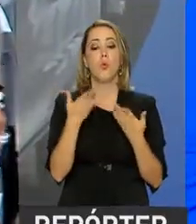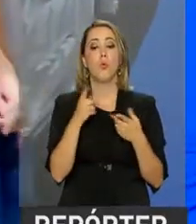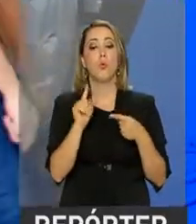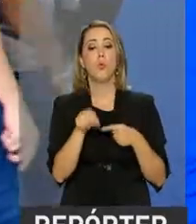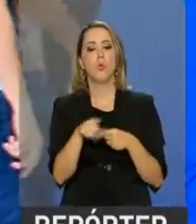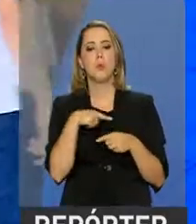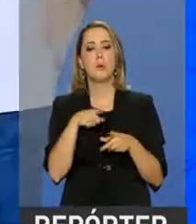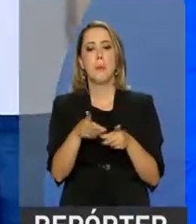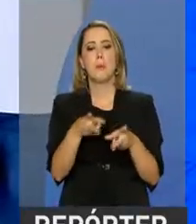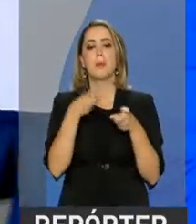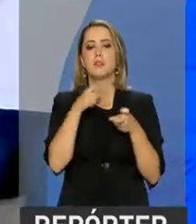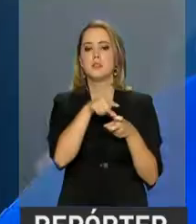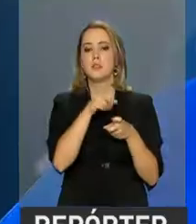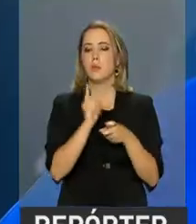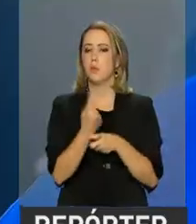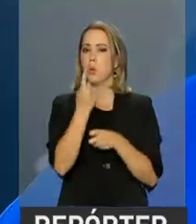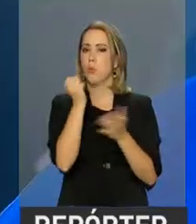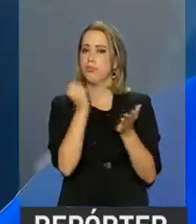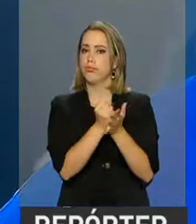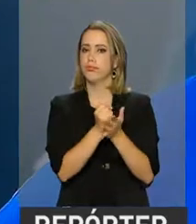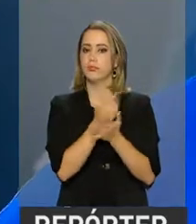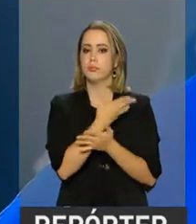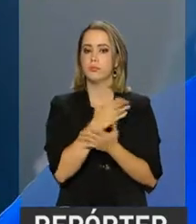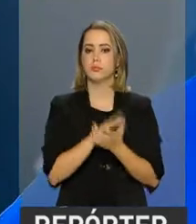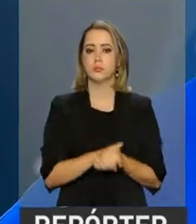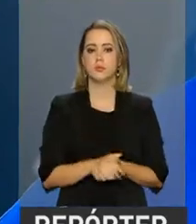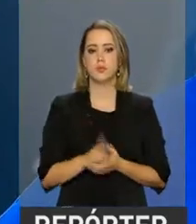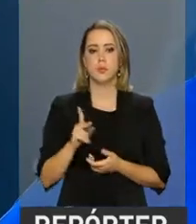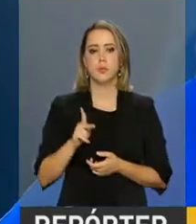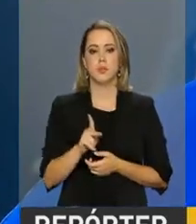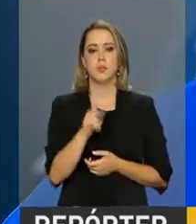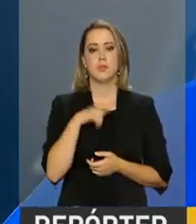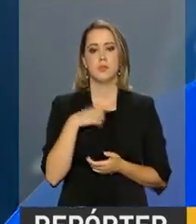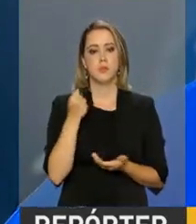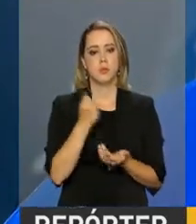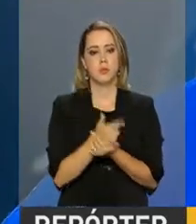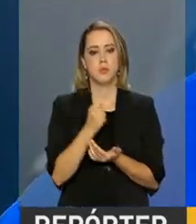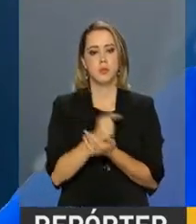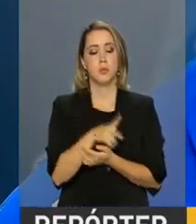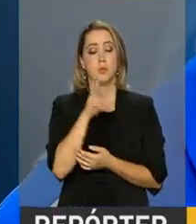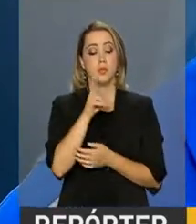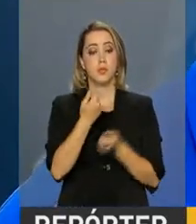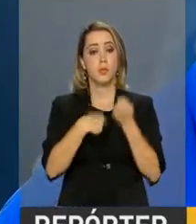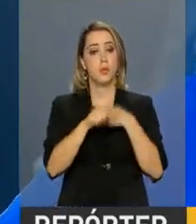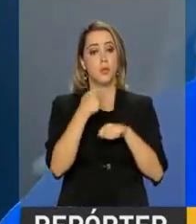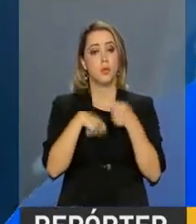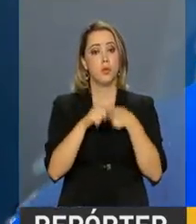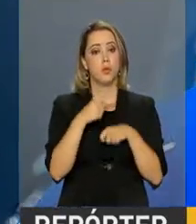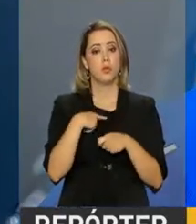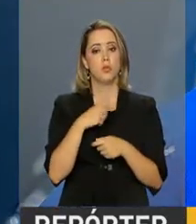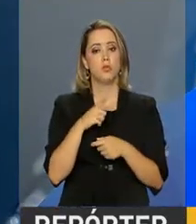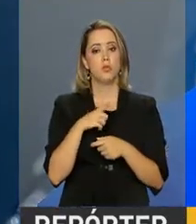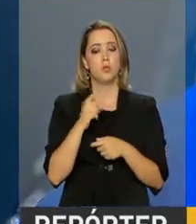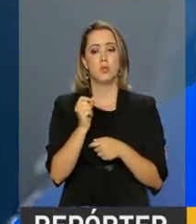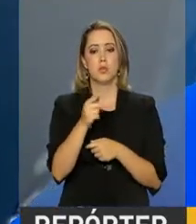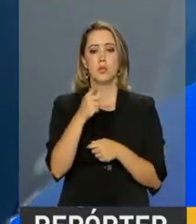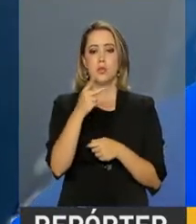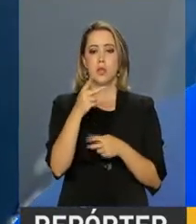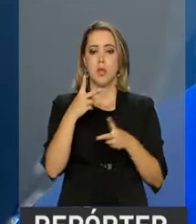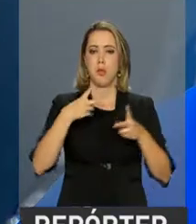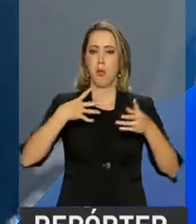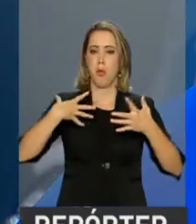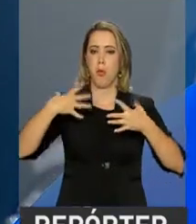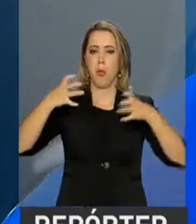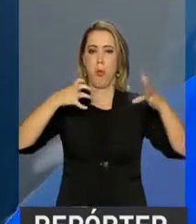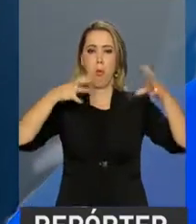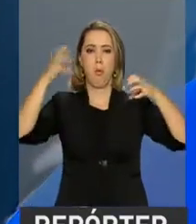presta atenção num detalhe sem provocar olhos leva o nome de ser polui esse tempo faltou